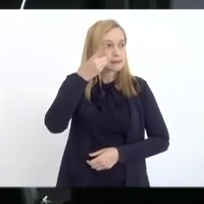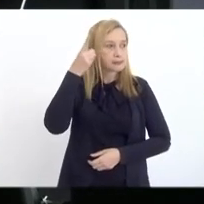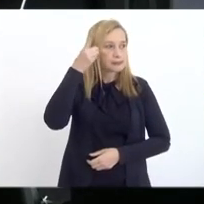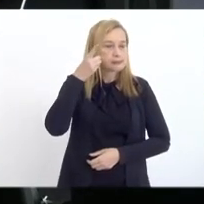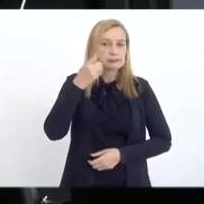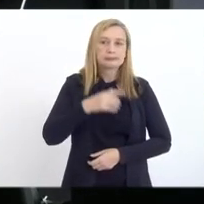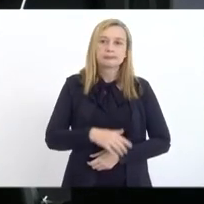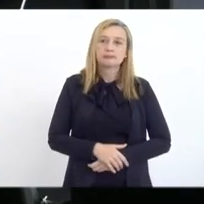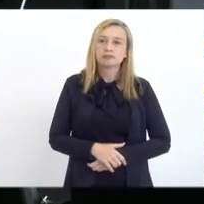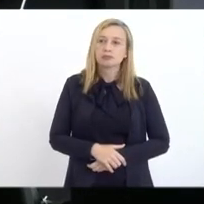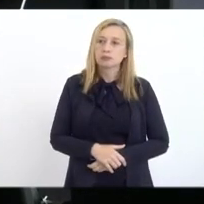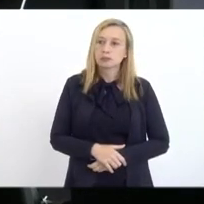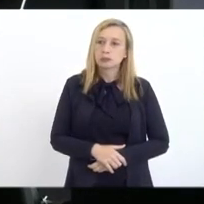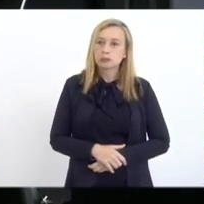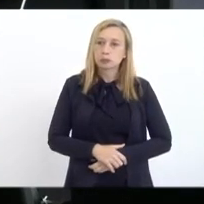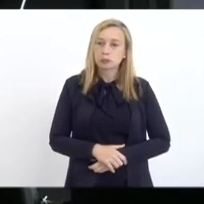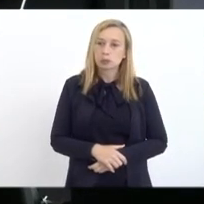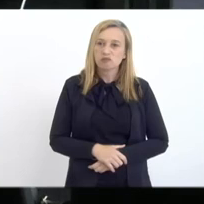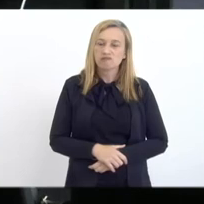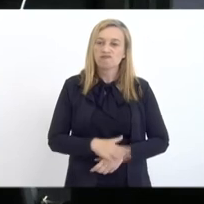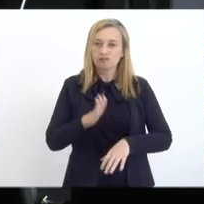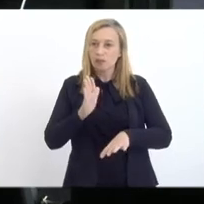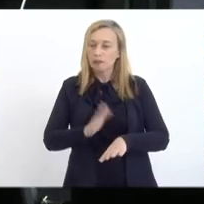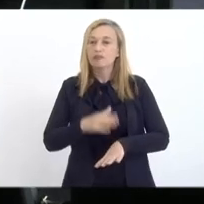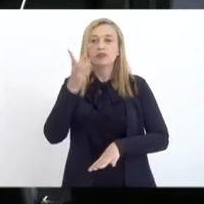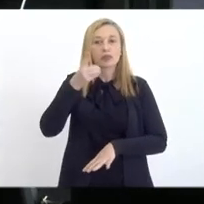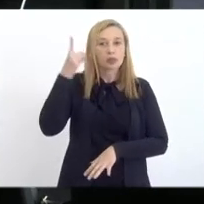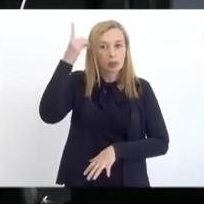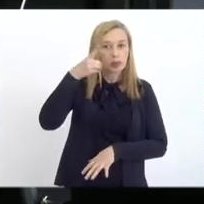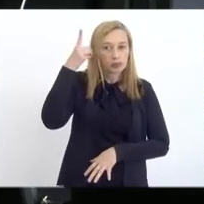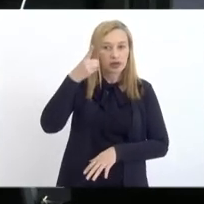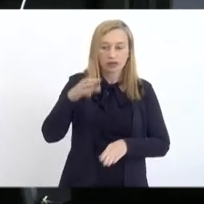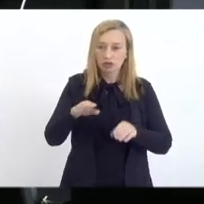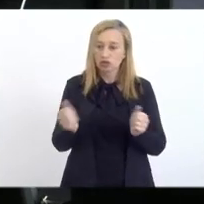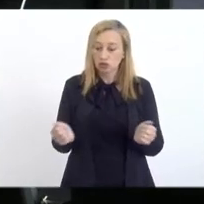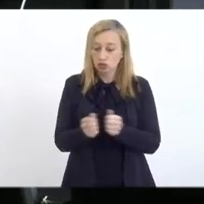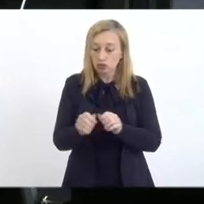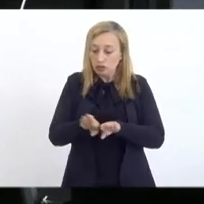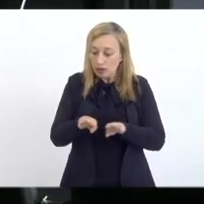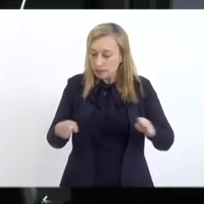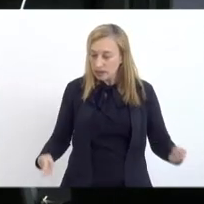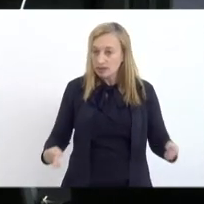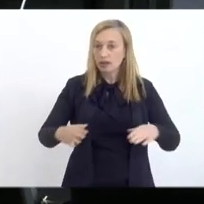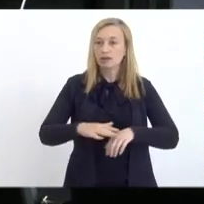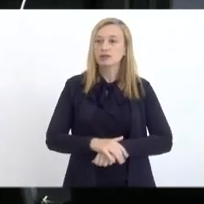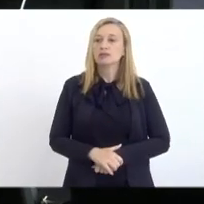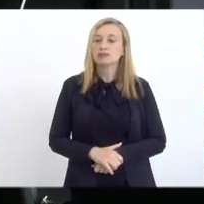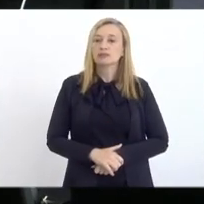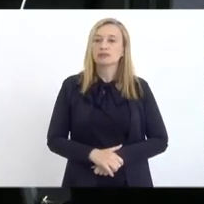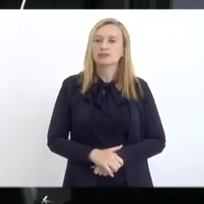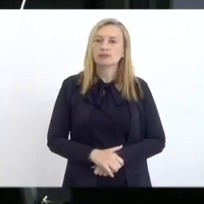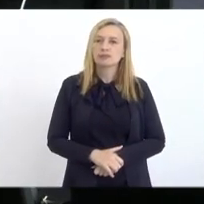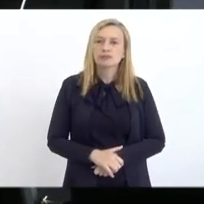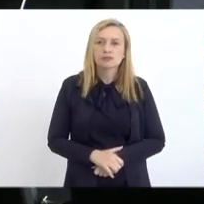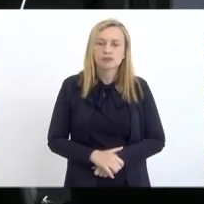Rodrigo Amorim, e demais deputados que compõem a mesa. Bom,